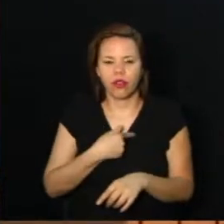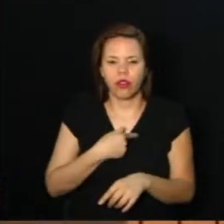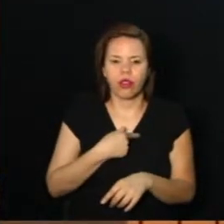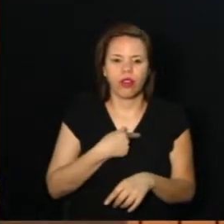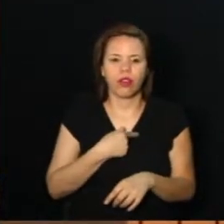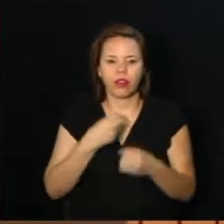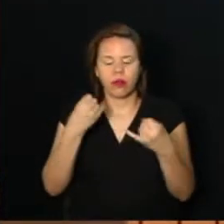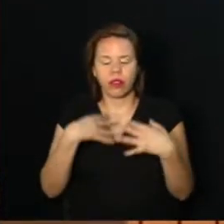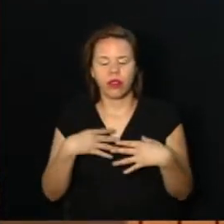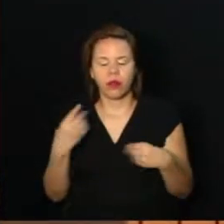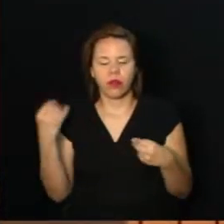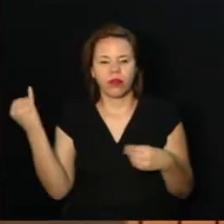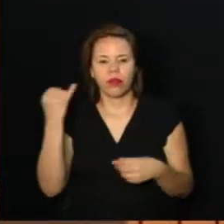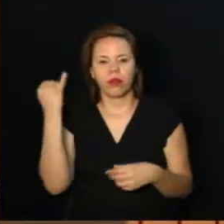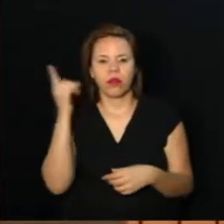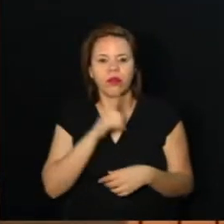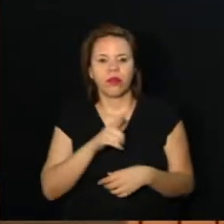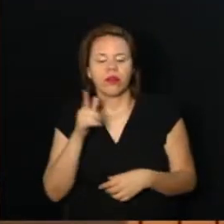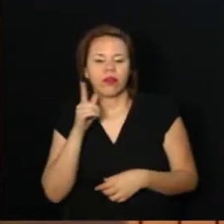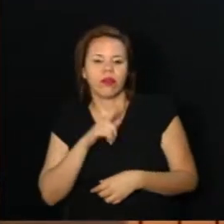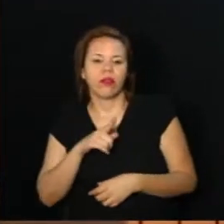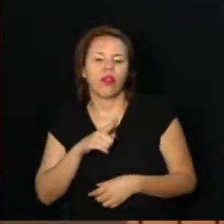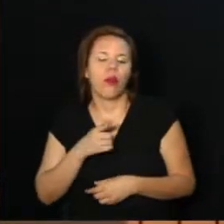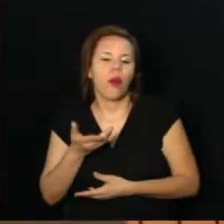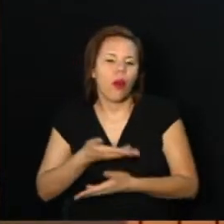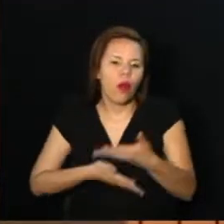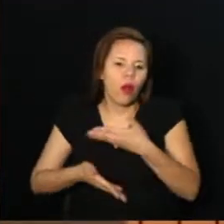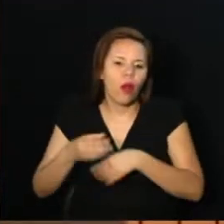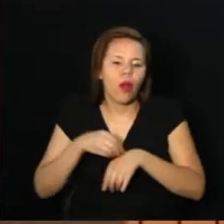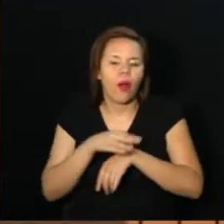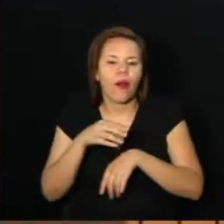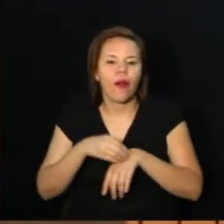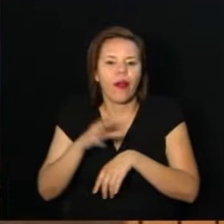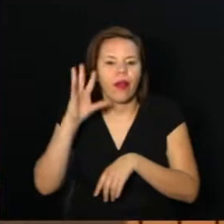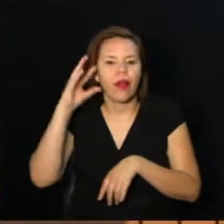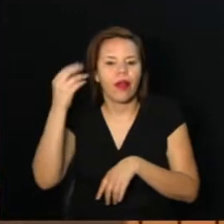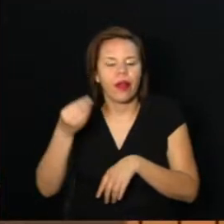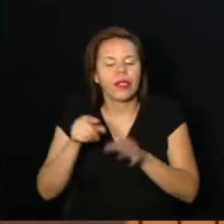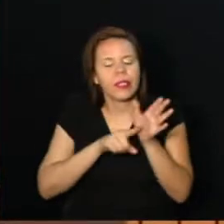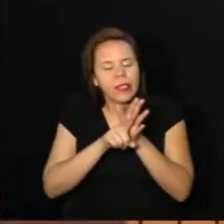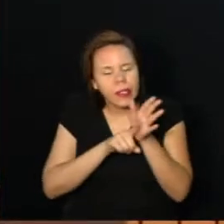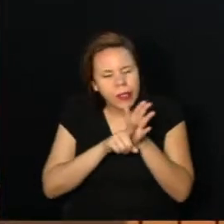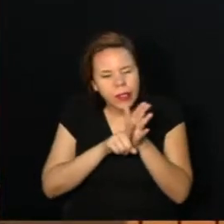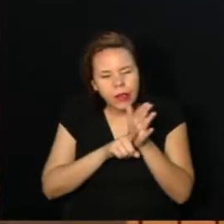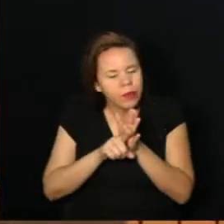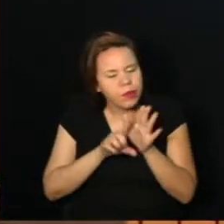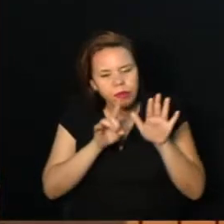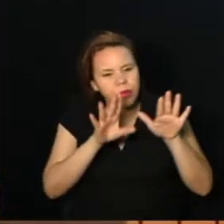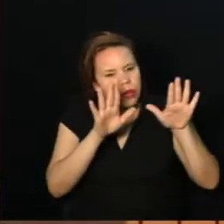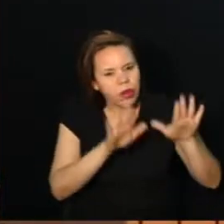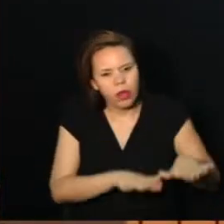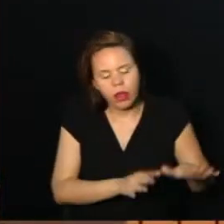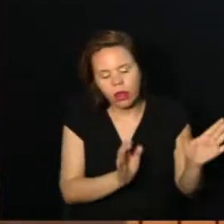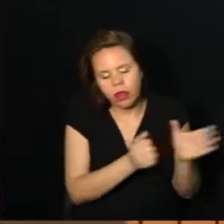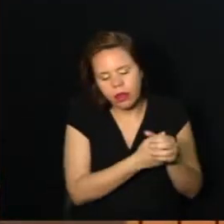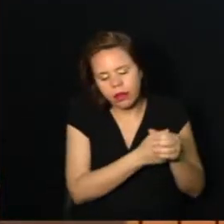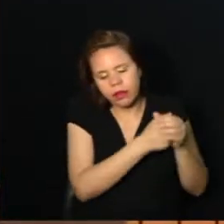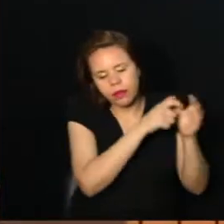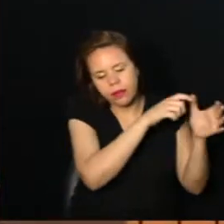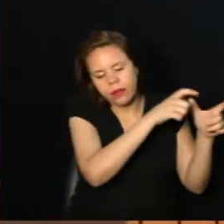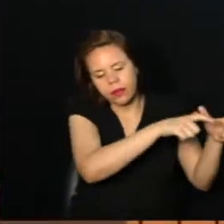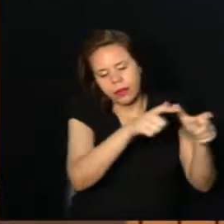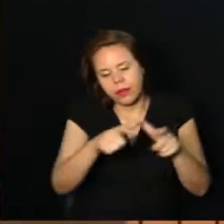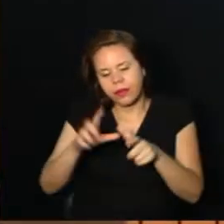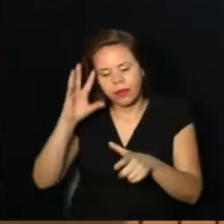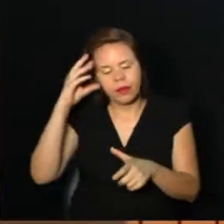importância da gente conseguir compartilhar esse conhecimento científico, que ele não fique isolado em ilhas de